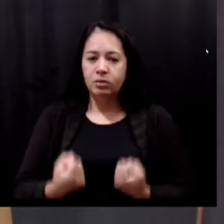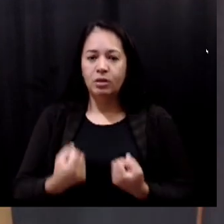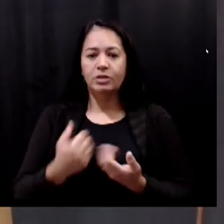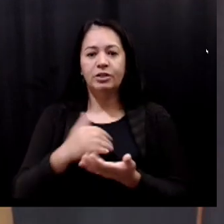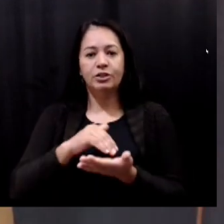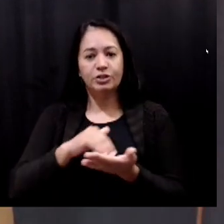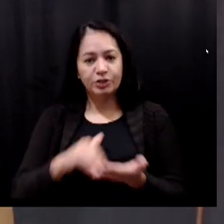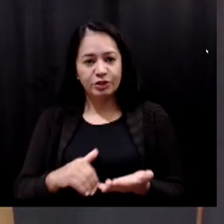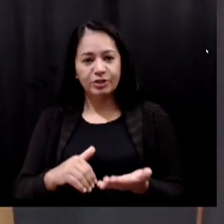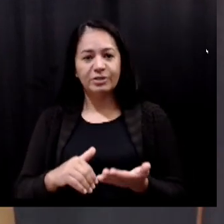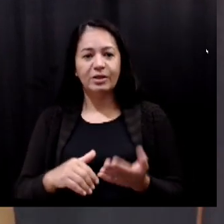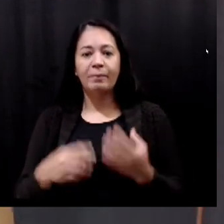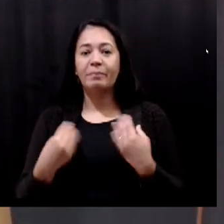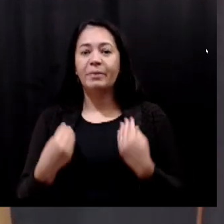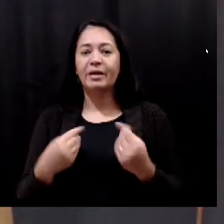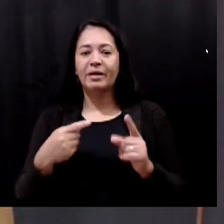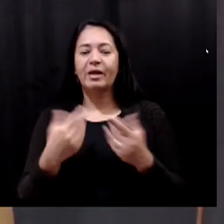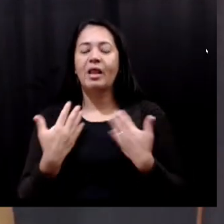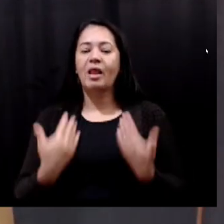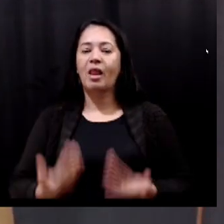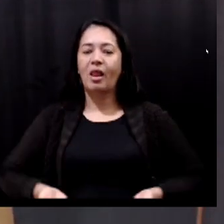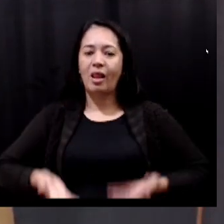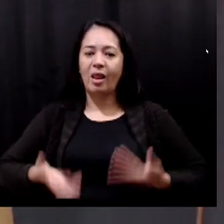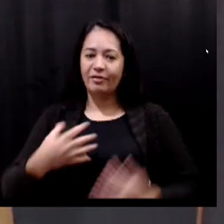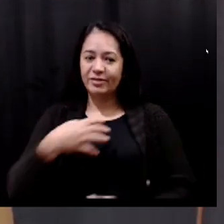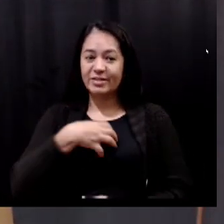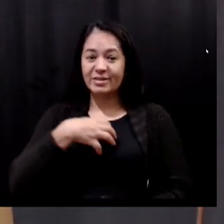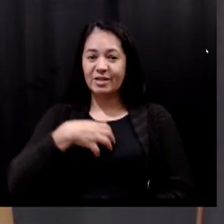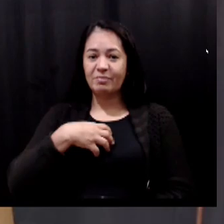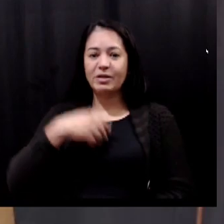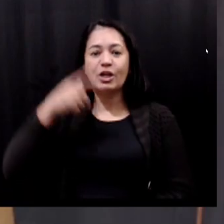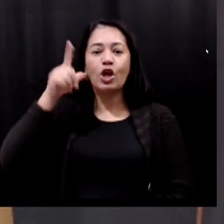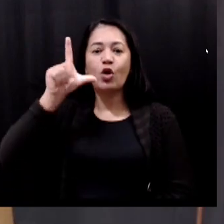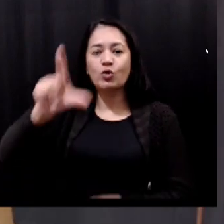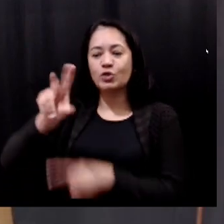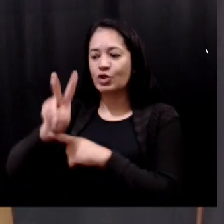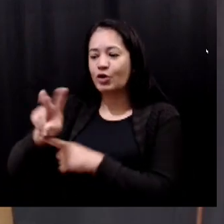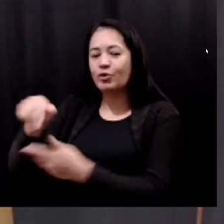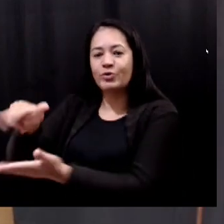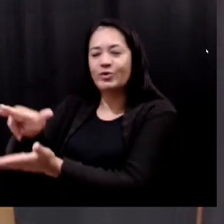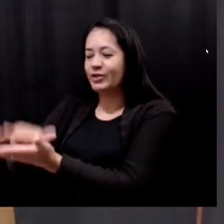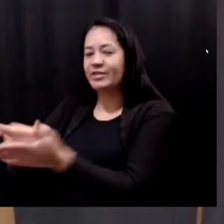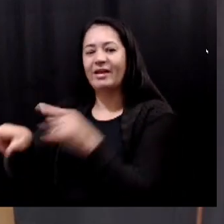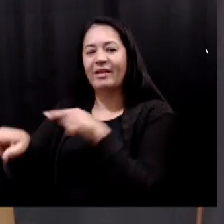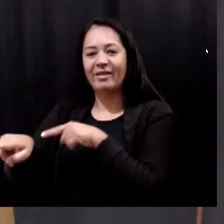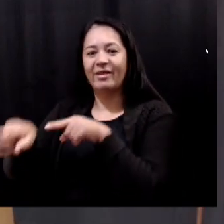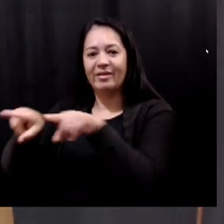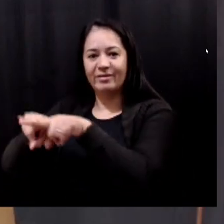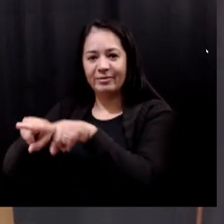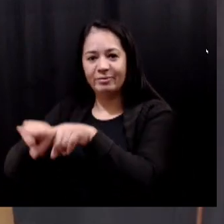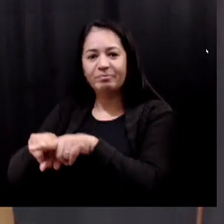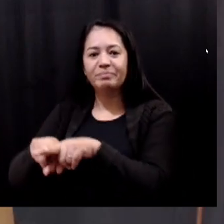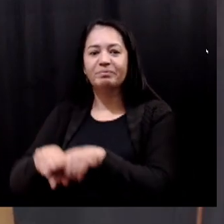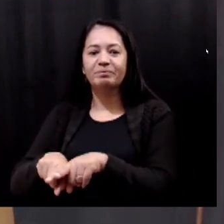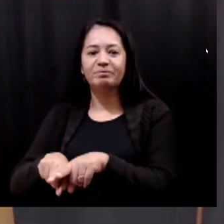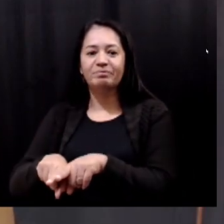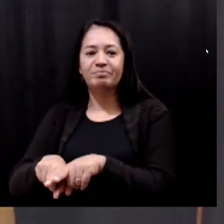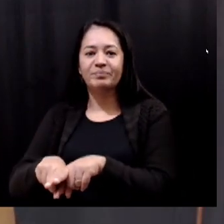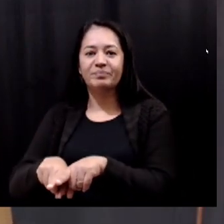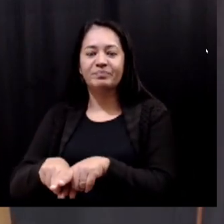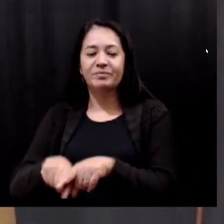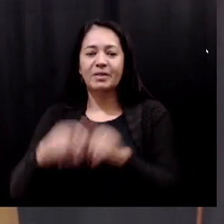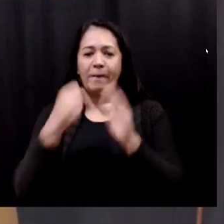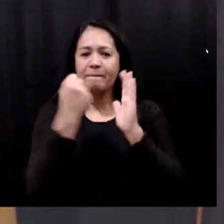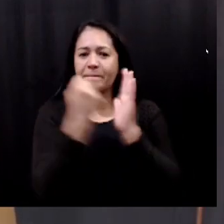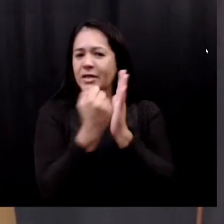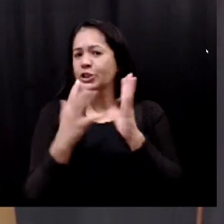que ele esteja leve e bem, para que ele possa oferecer isso também, né, como cuidado. Então, impacta totalmente.